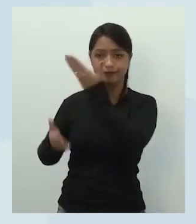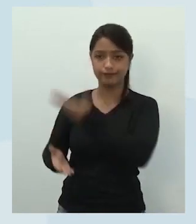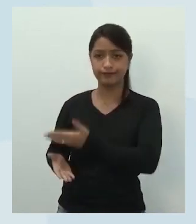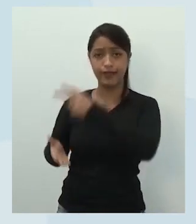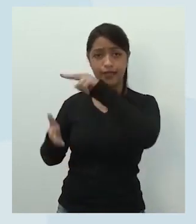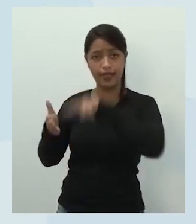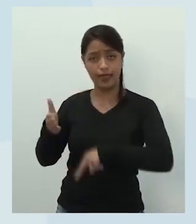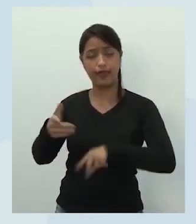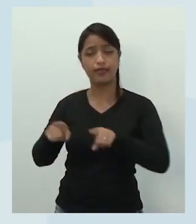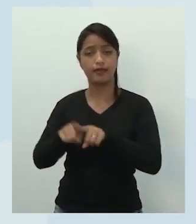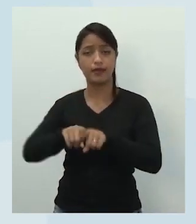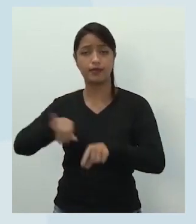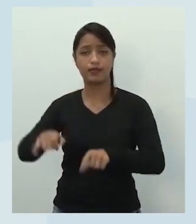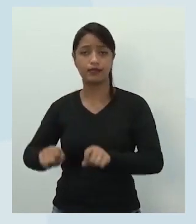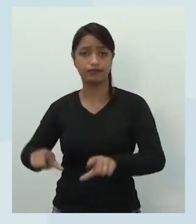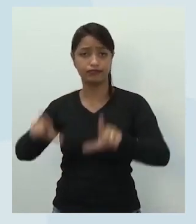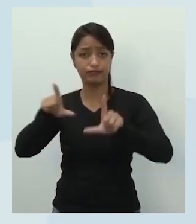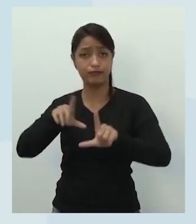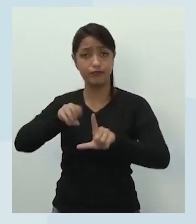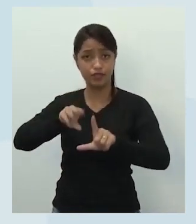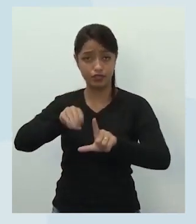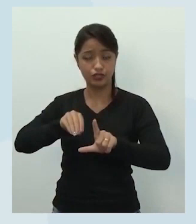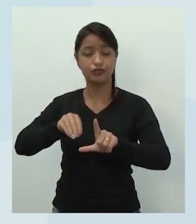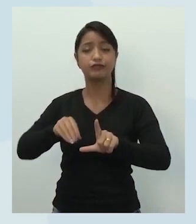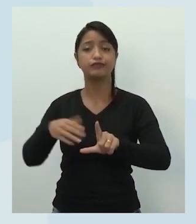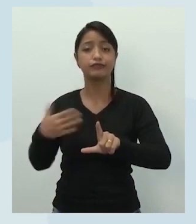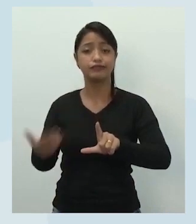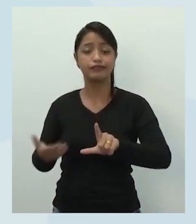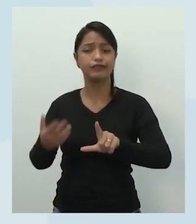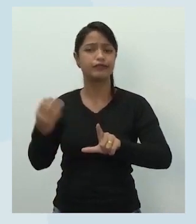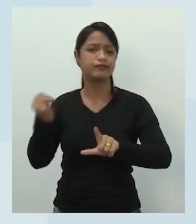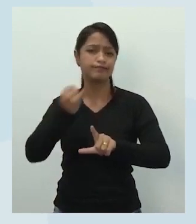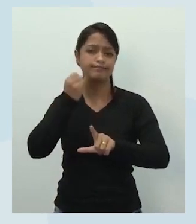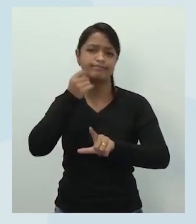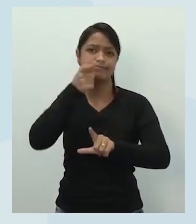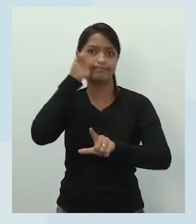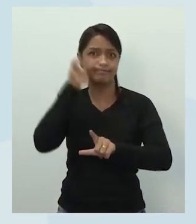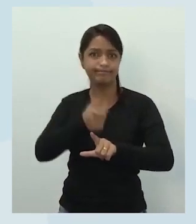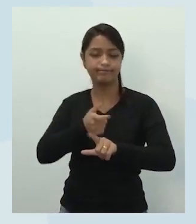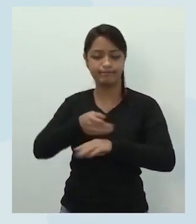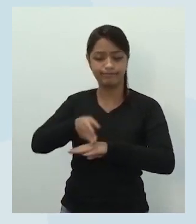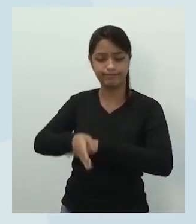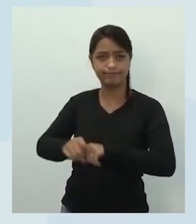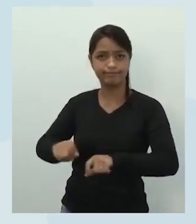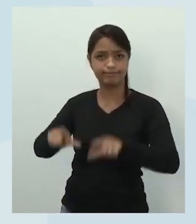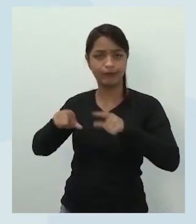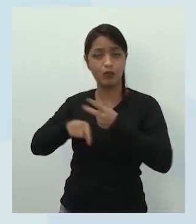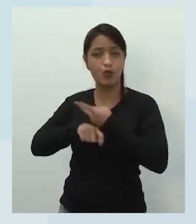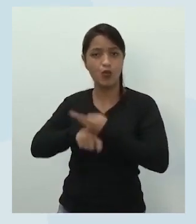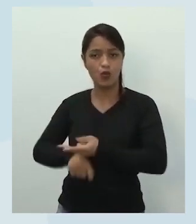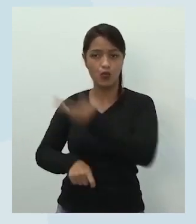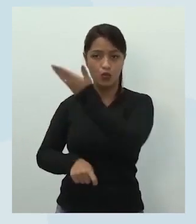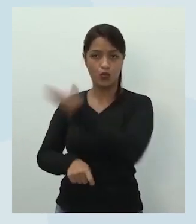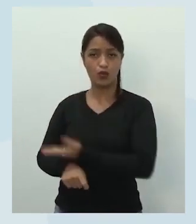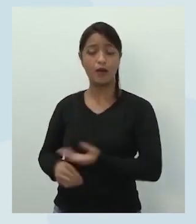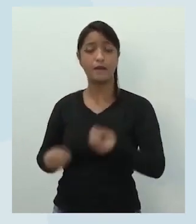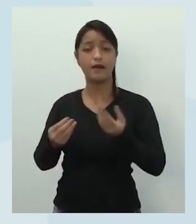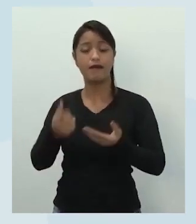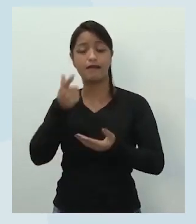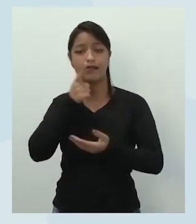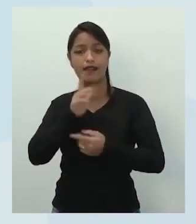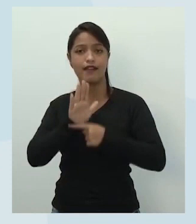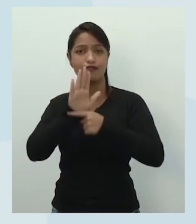tirar print. E é interessante estar consultando esses materiais, porque auxilia aí na produção